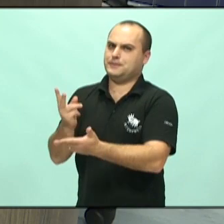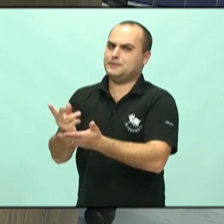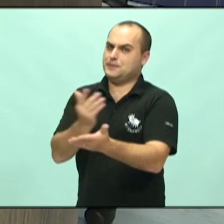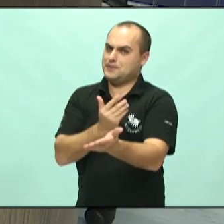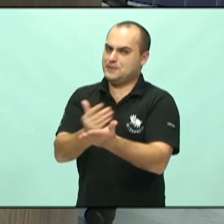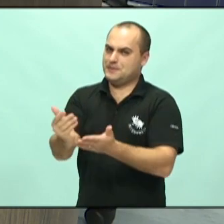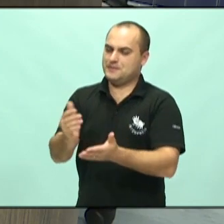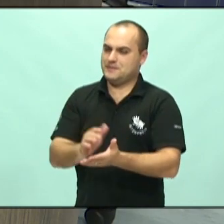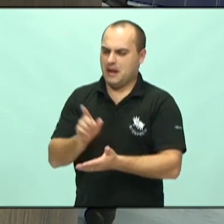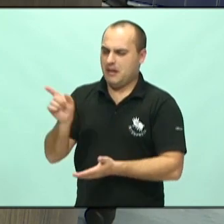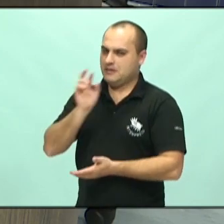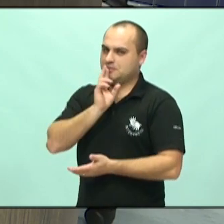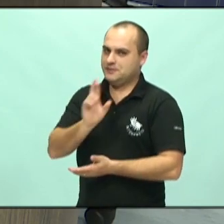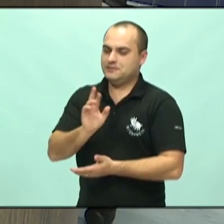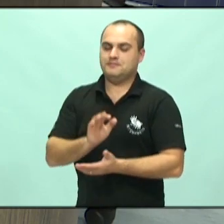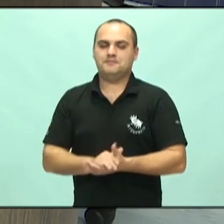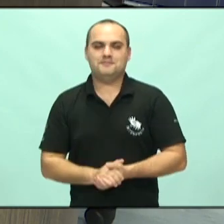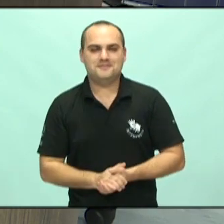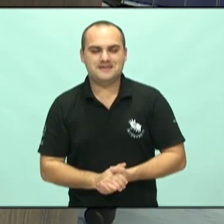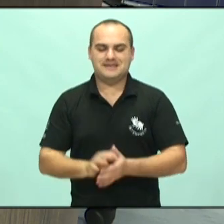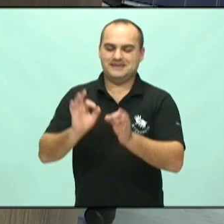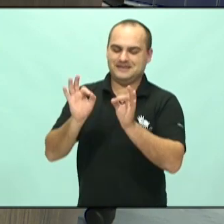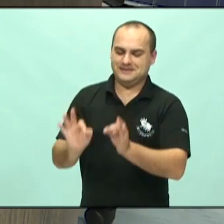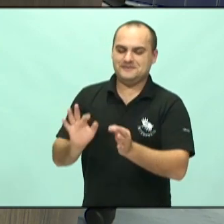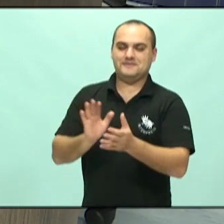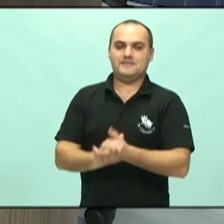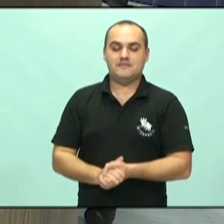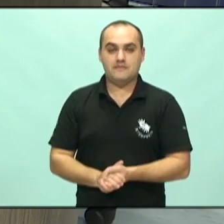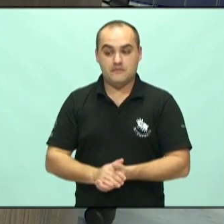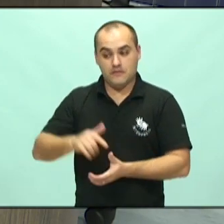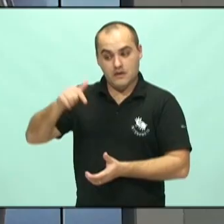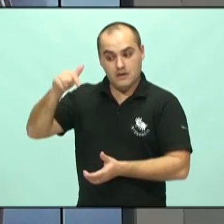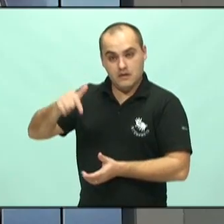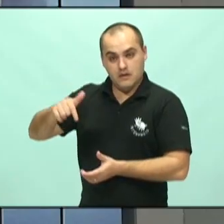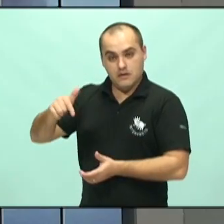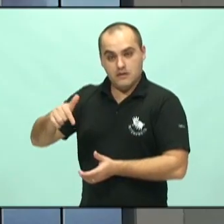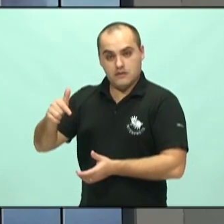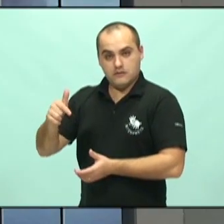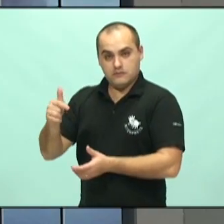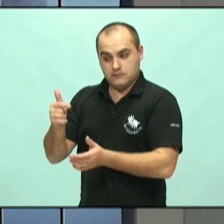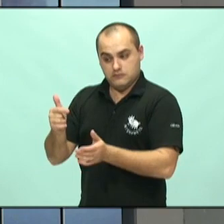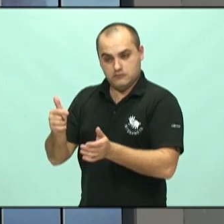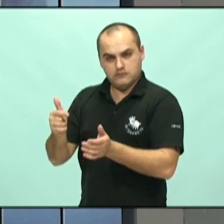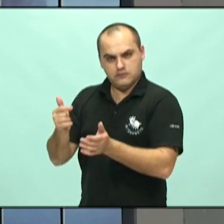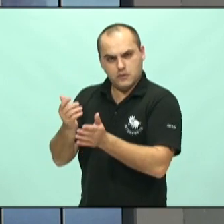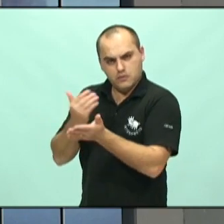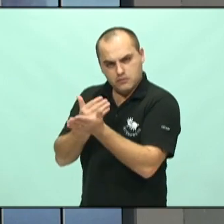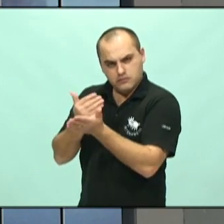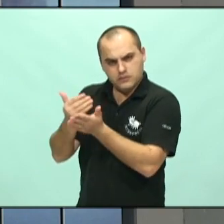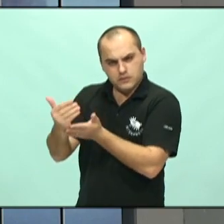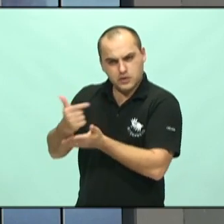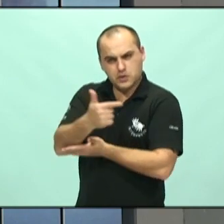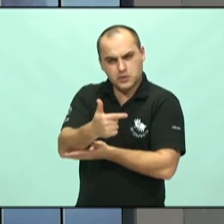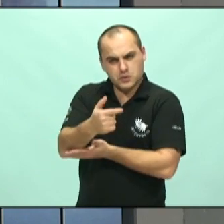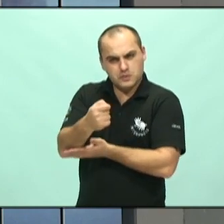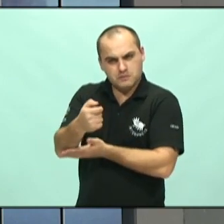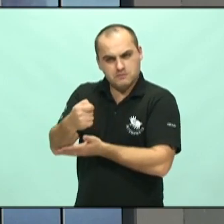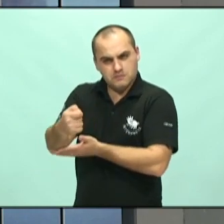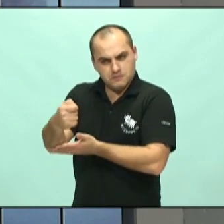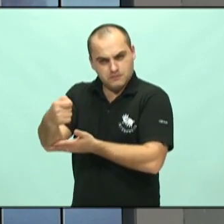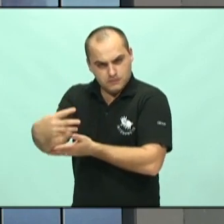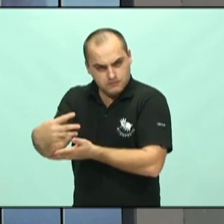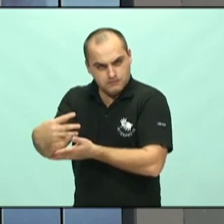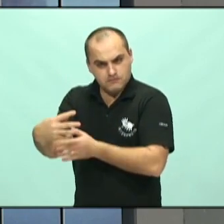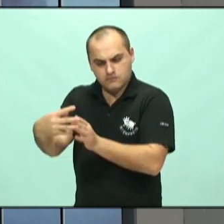Cênico nasceu em 2004 e ele nasceu no seio da universidade num projeto de extensão